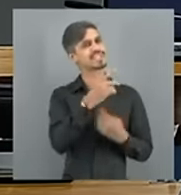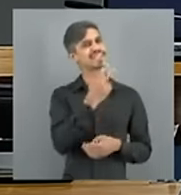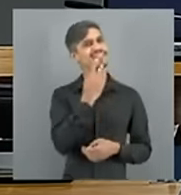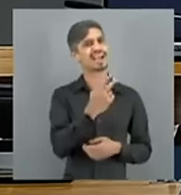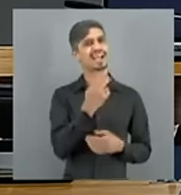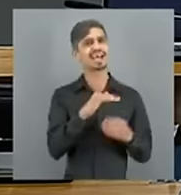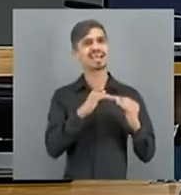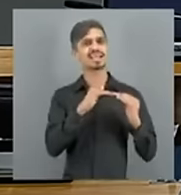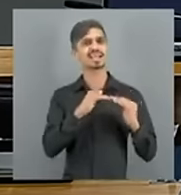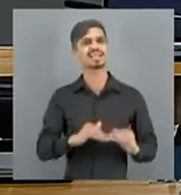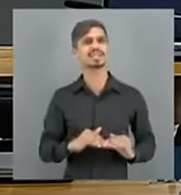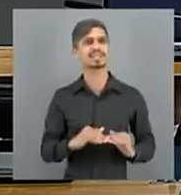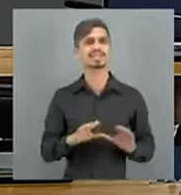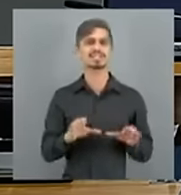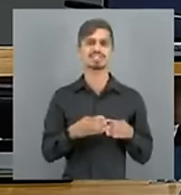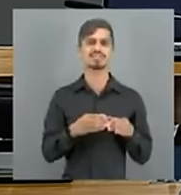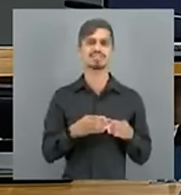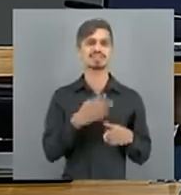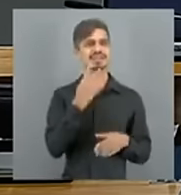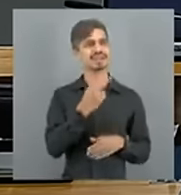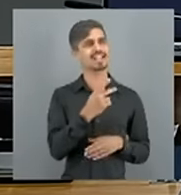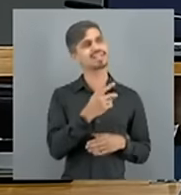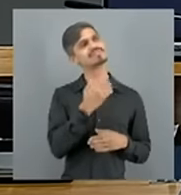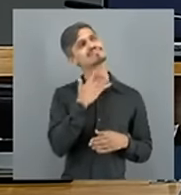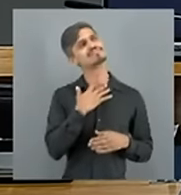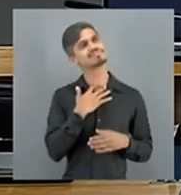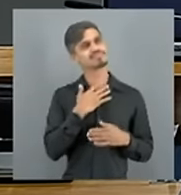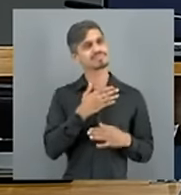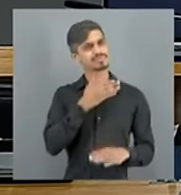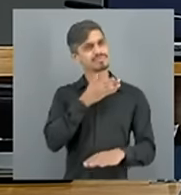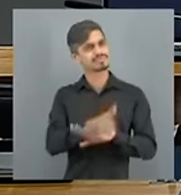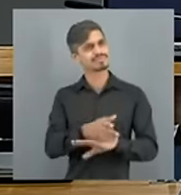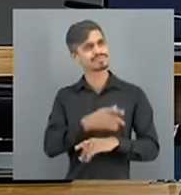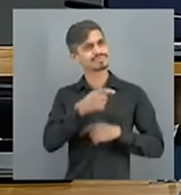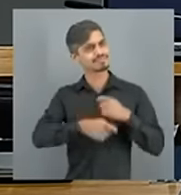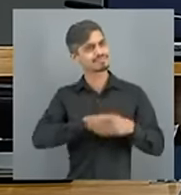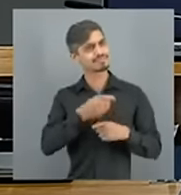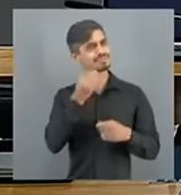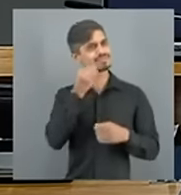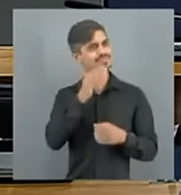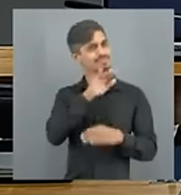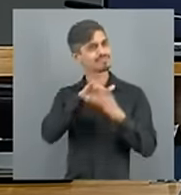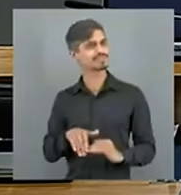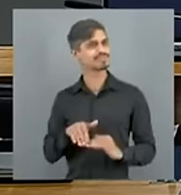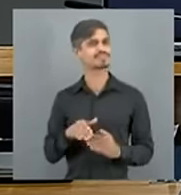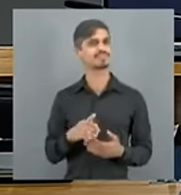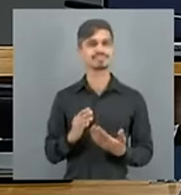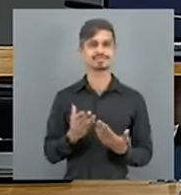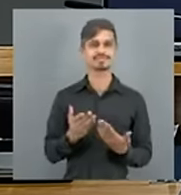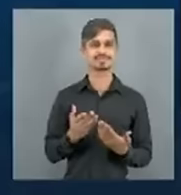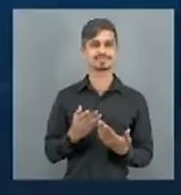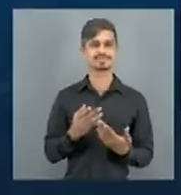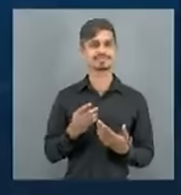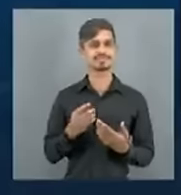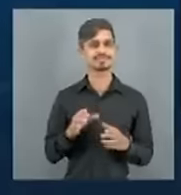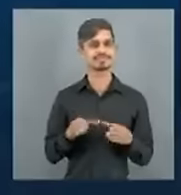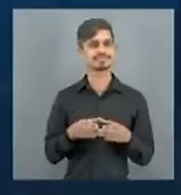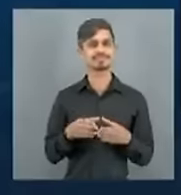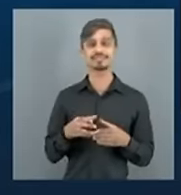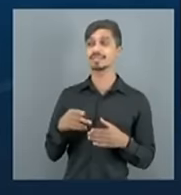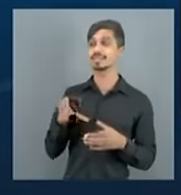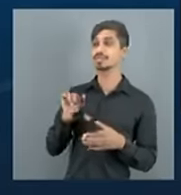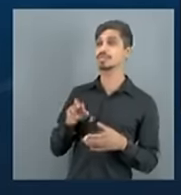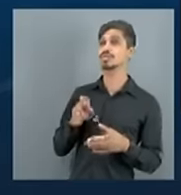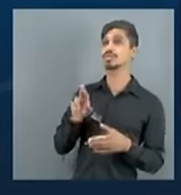em rebaixar times. Você preferia, então, entrar nas negociações para rebaixar equipes? Juro, o que me